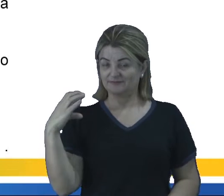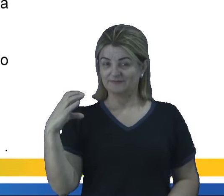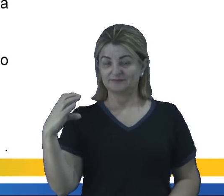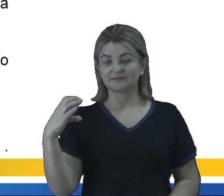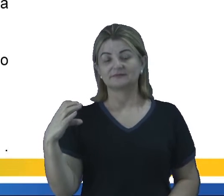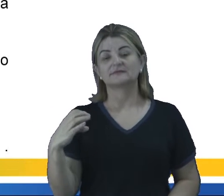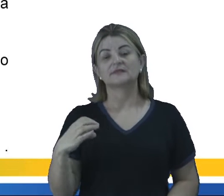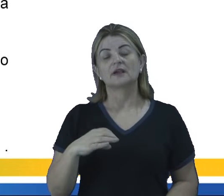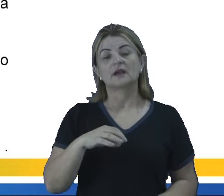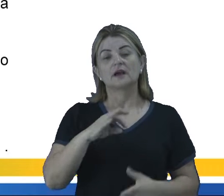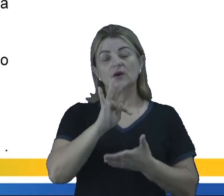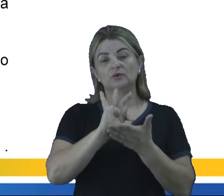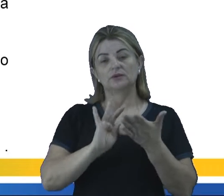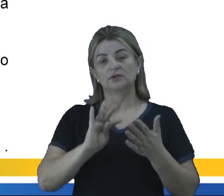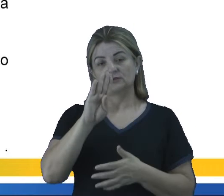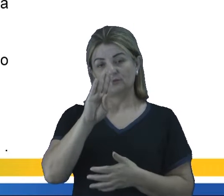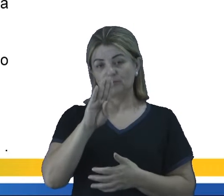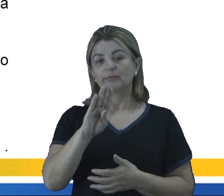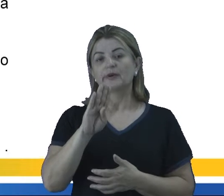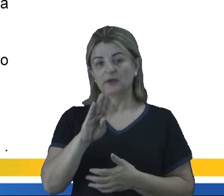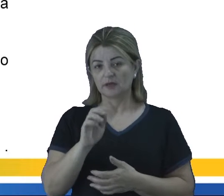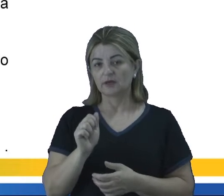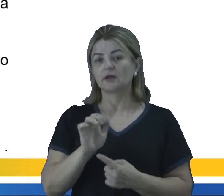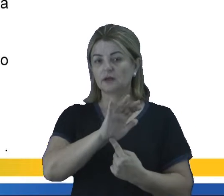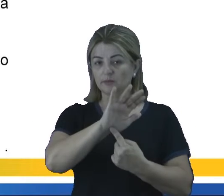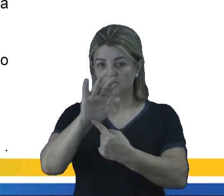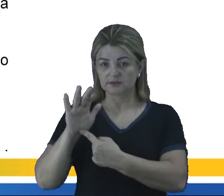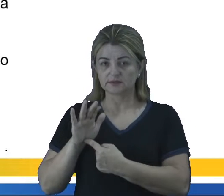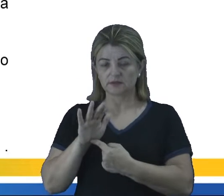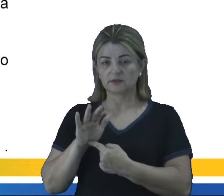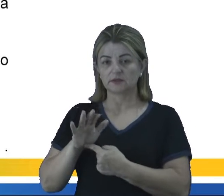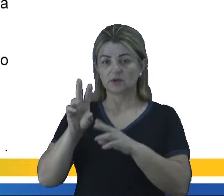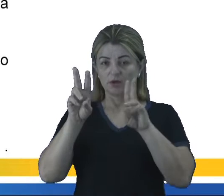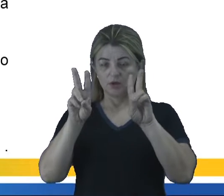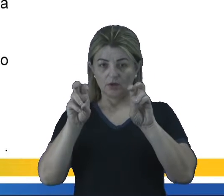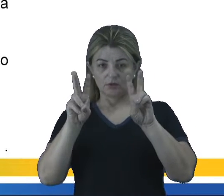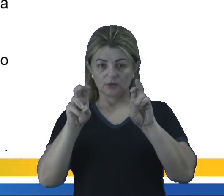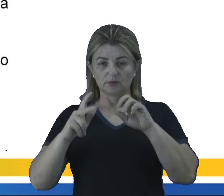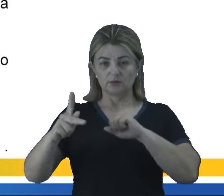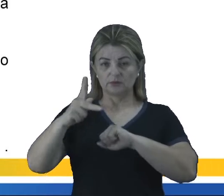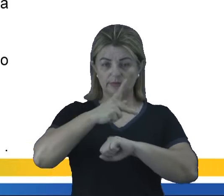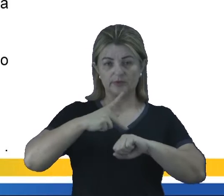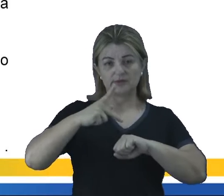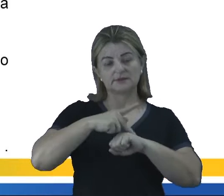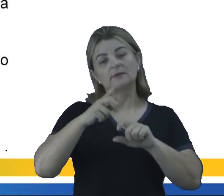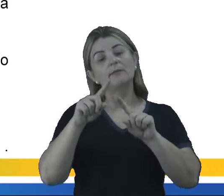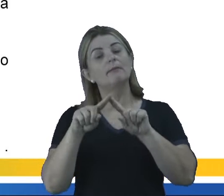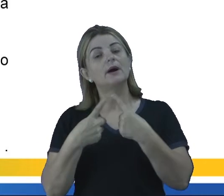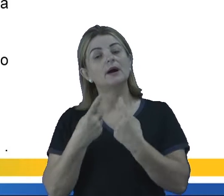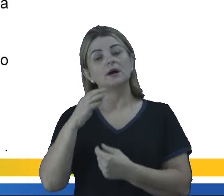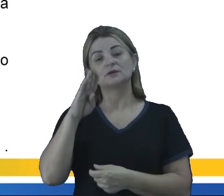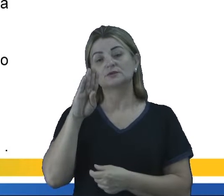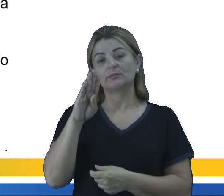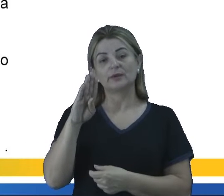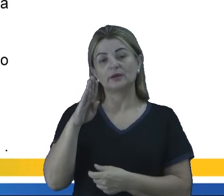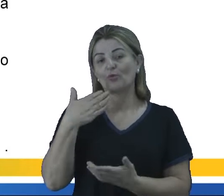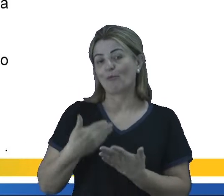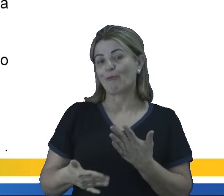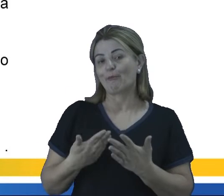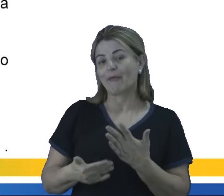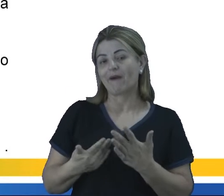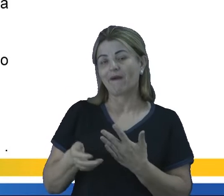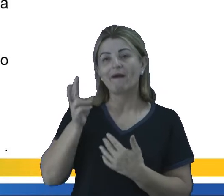terra. Nós notamos semelhança entre os dois textos e notamos que essa semelhança se dá